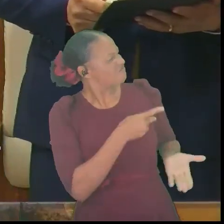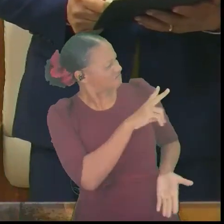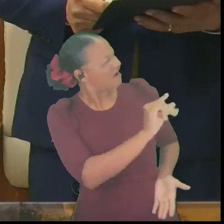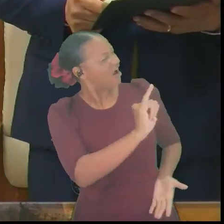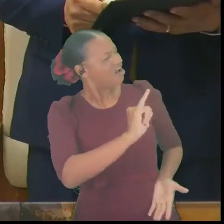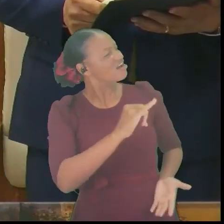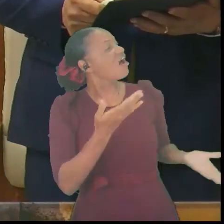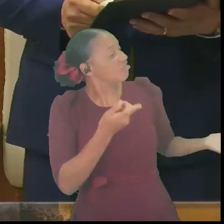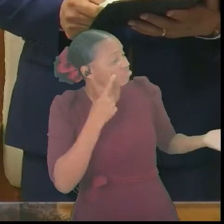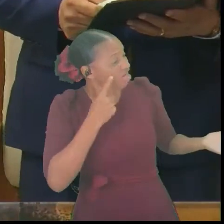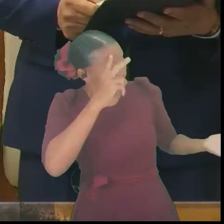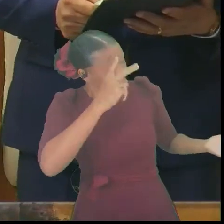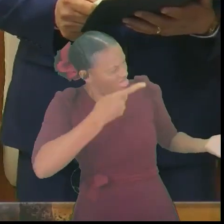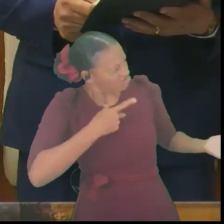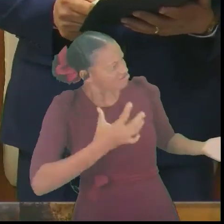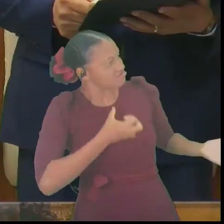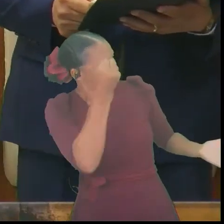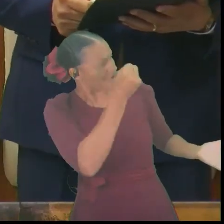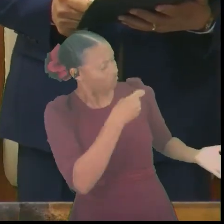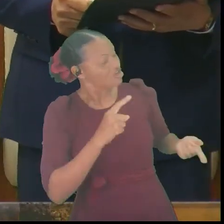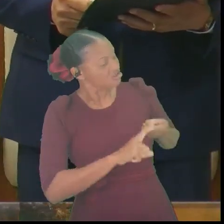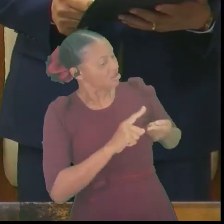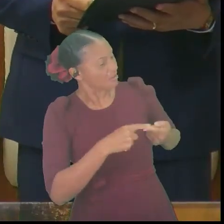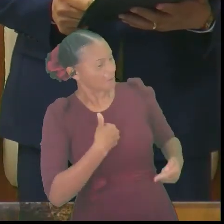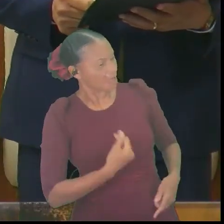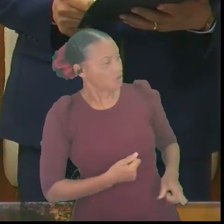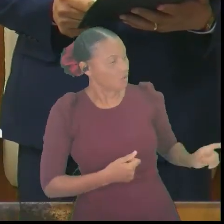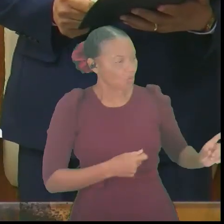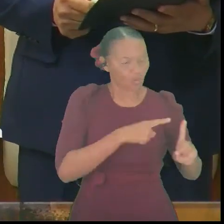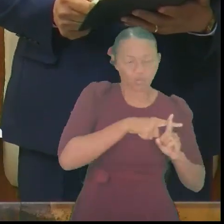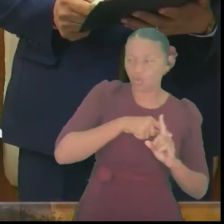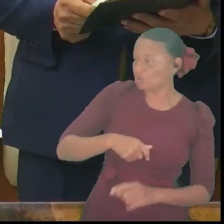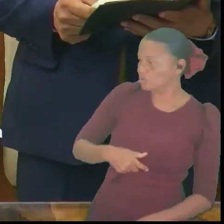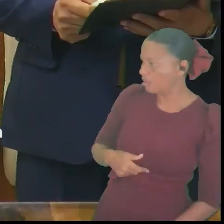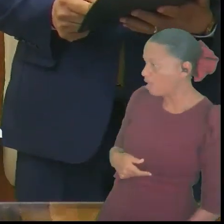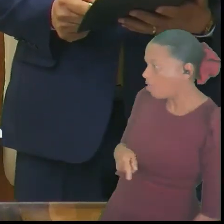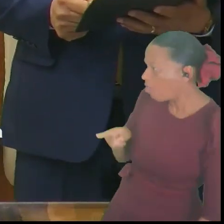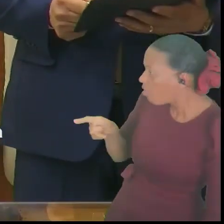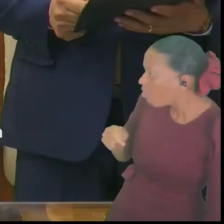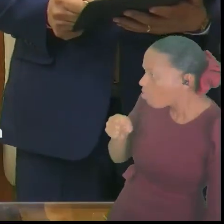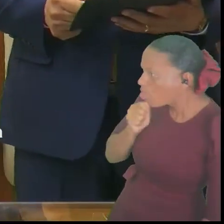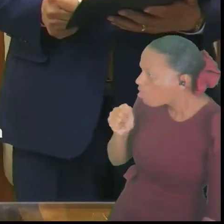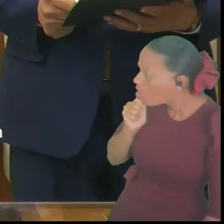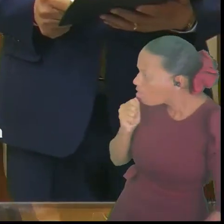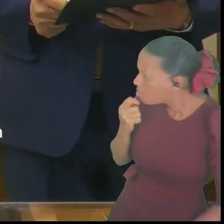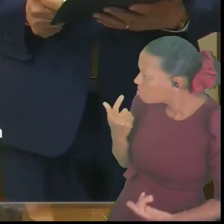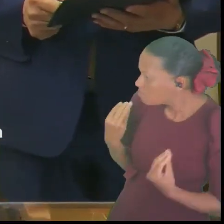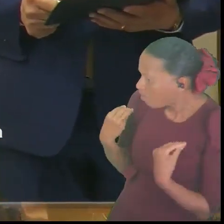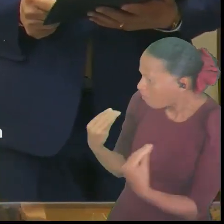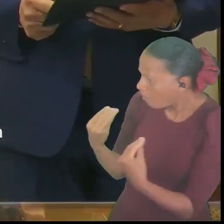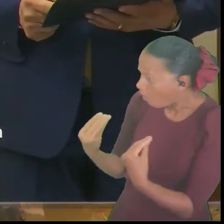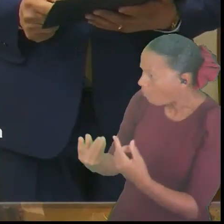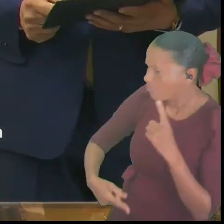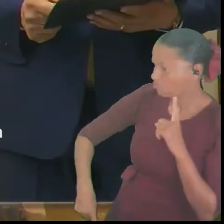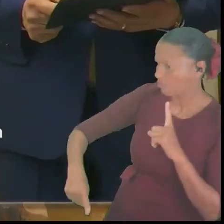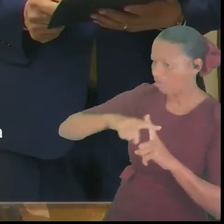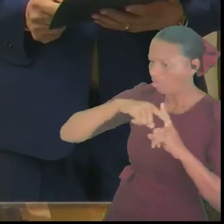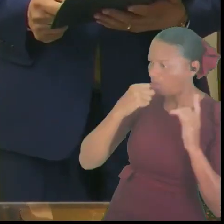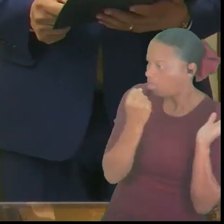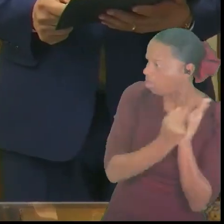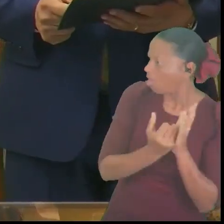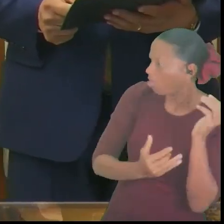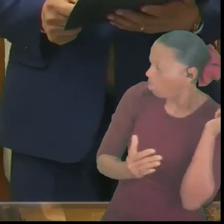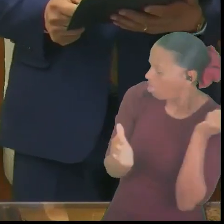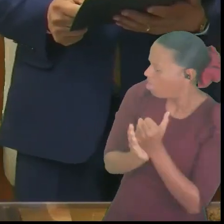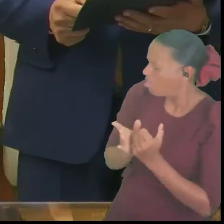nós. Respondendo, porém, o outro repreendia-o, dizendo: tu nem ainda temes a Deus, estando na mesma